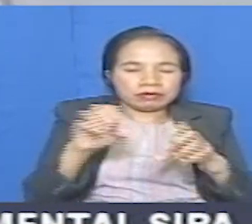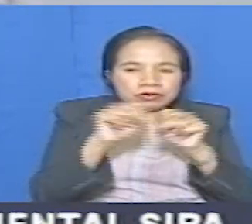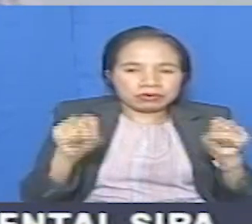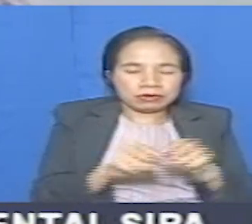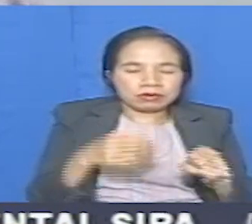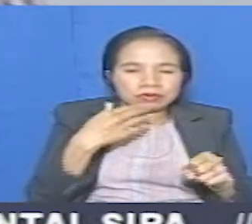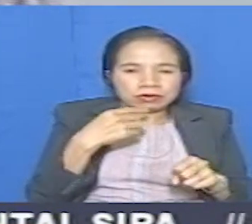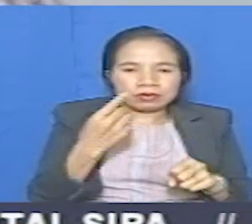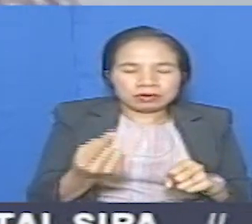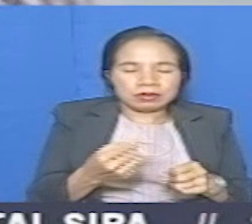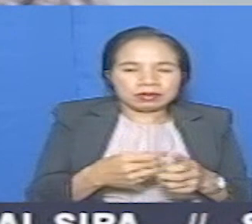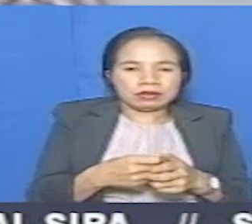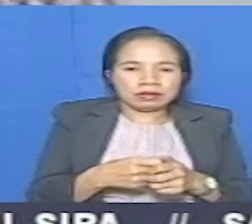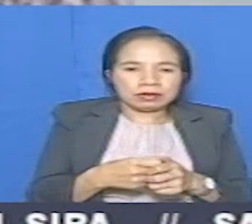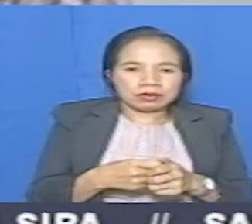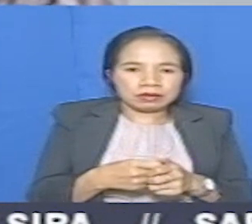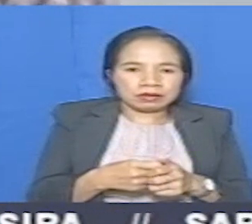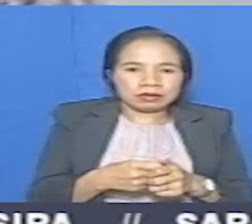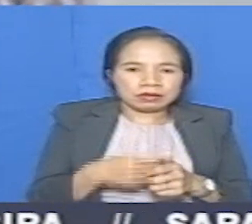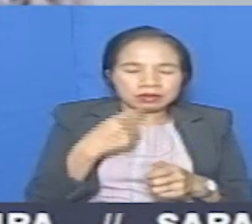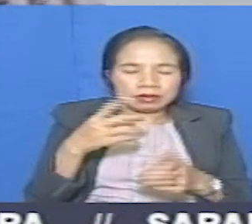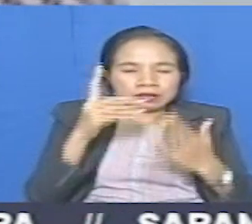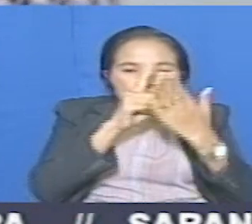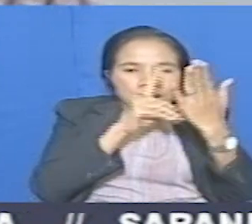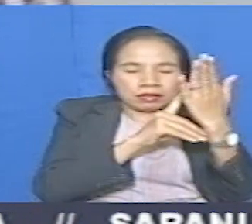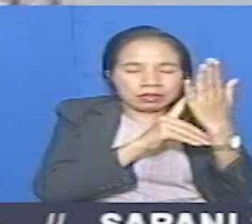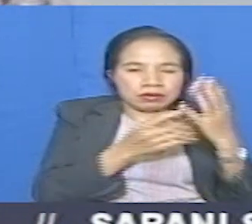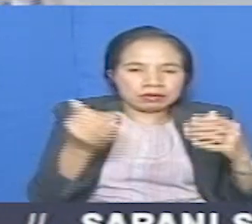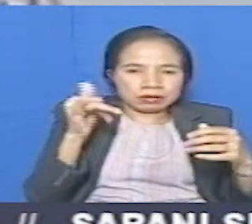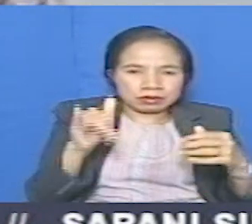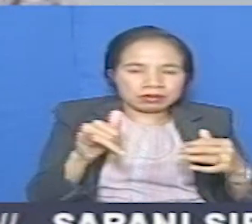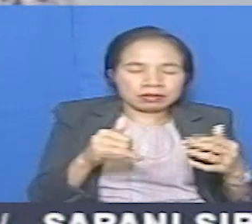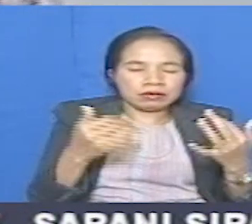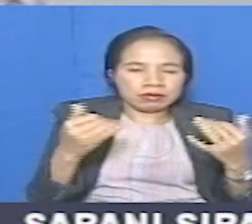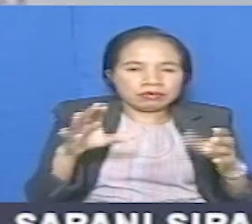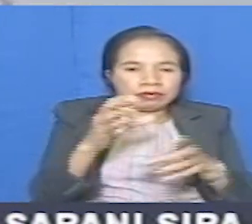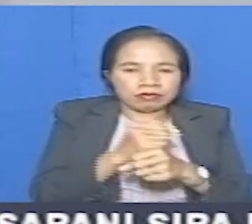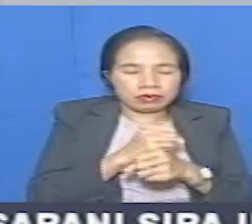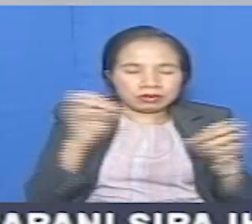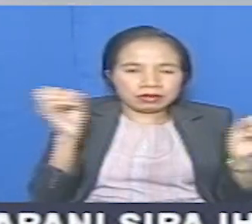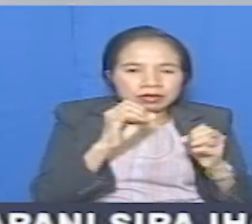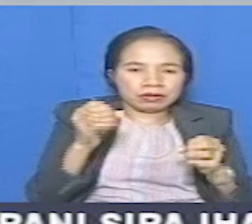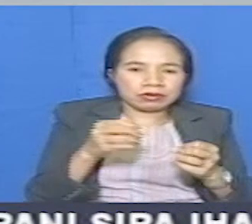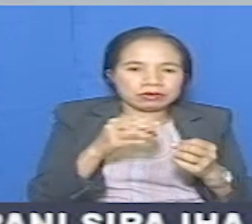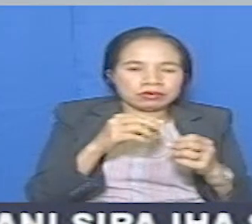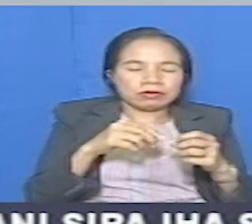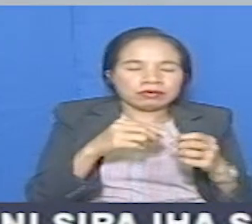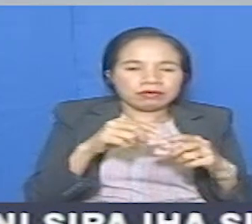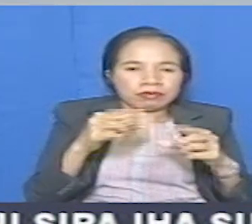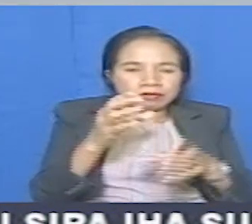nosso proteção civil polia katak dados sira mai fruti laos husi o equipa